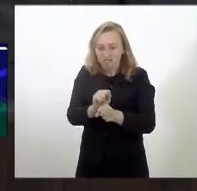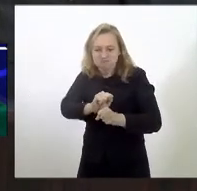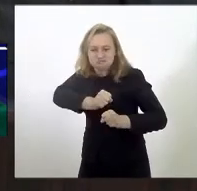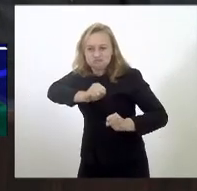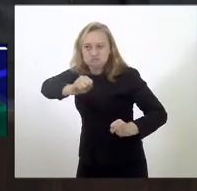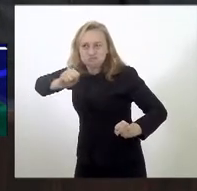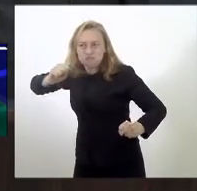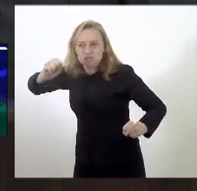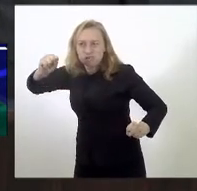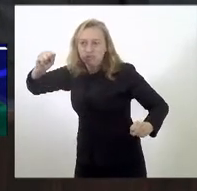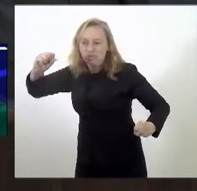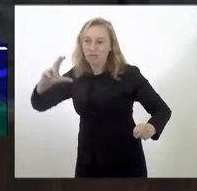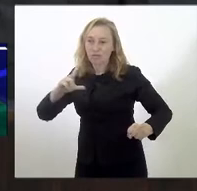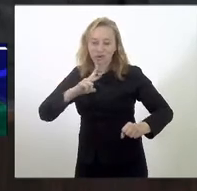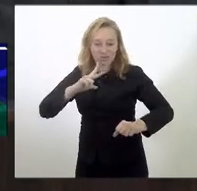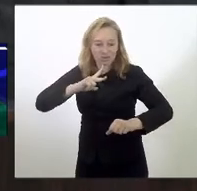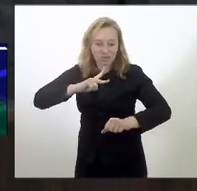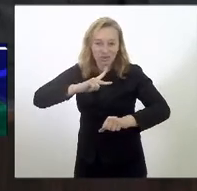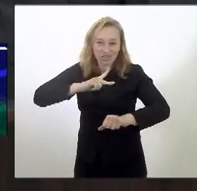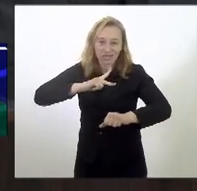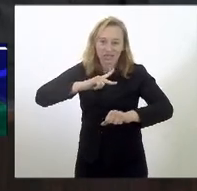gigante pela própria